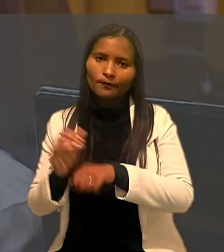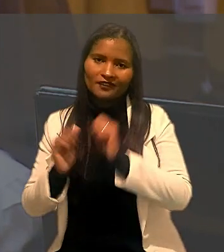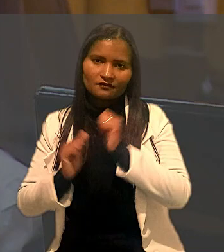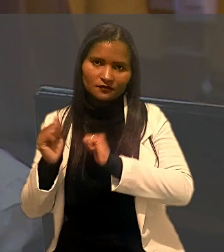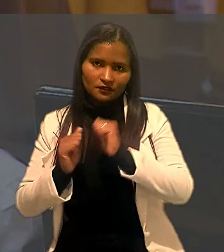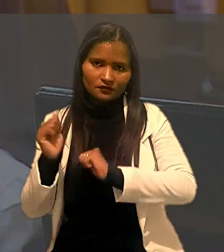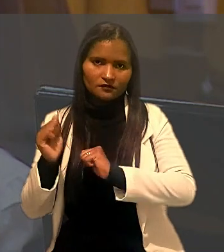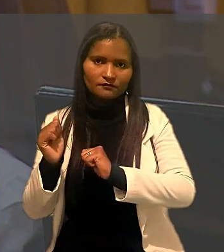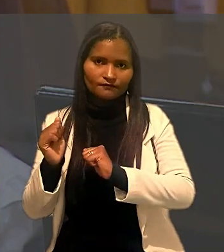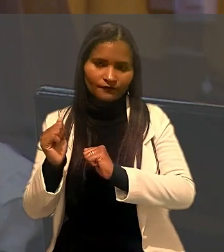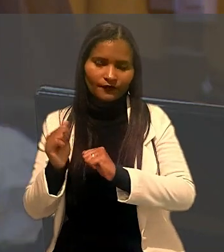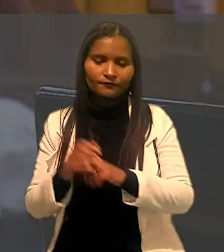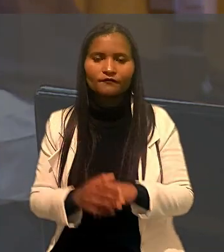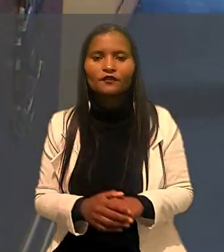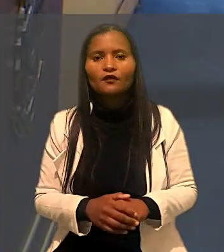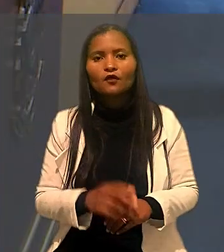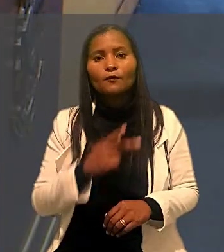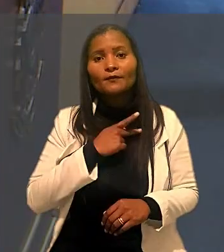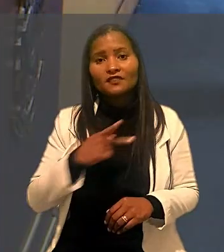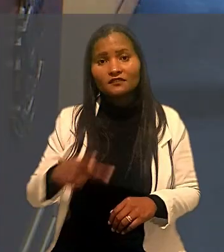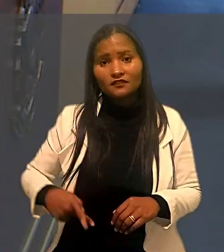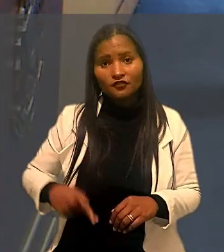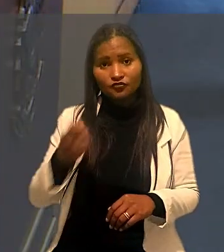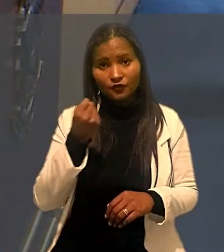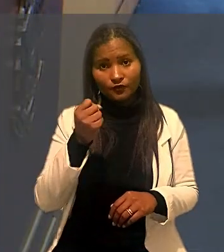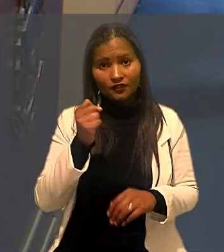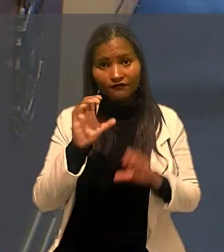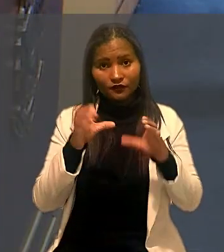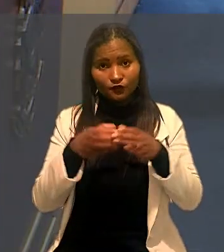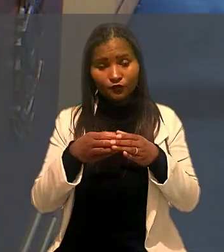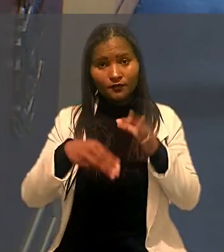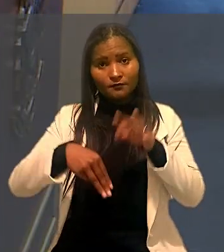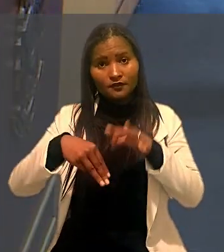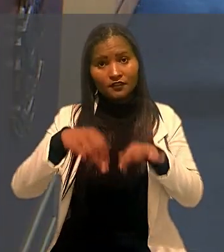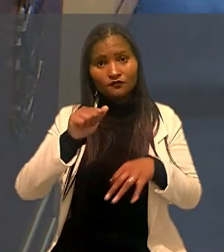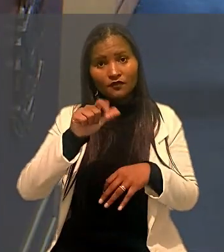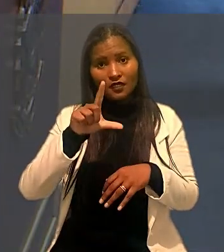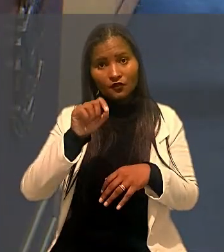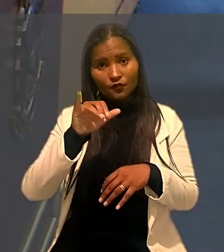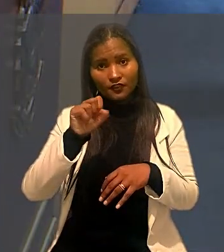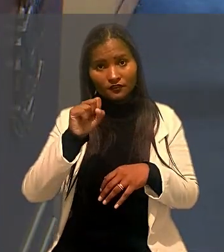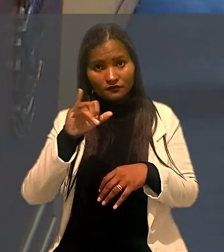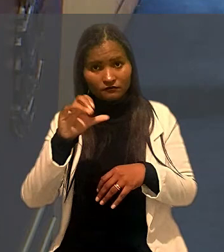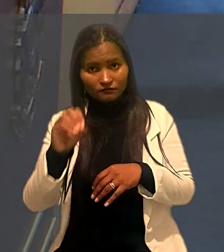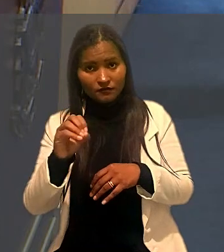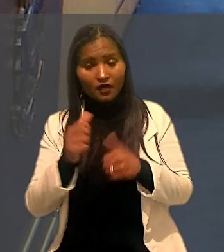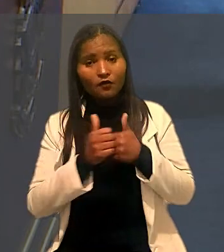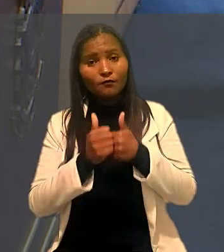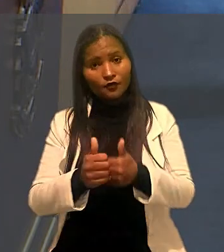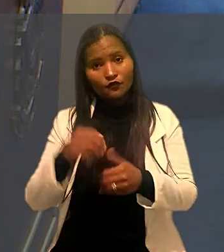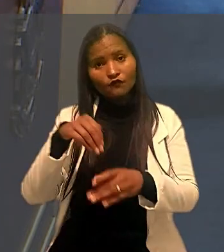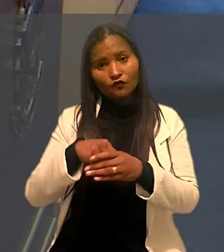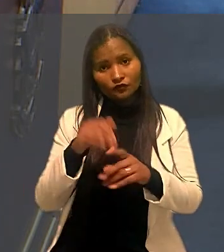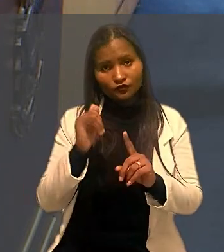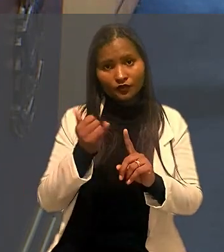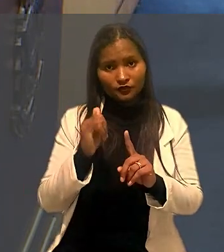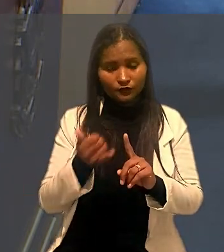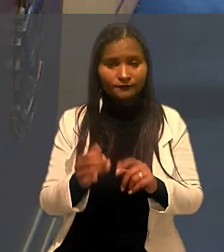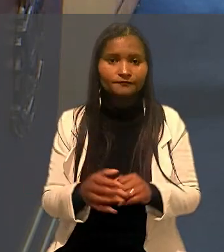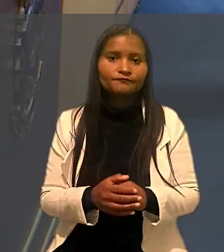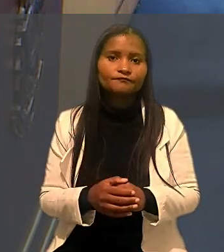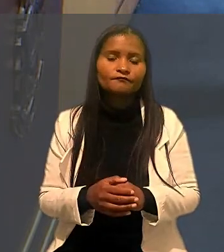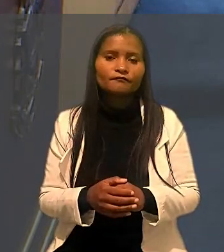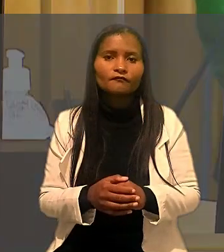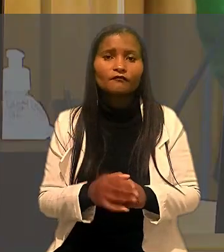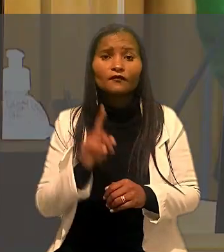por parte do empregador. O presidente da 8ª turma, ministro Aloísio Corrêa da Veiga, acompanhou o voto